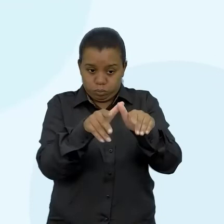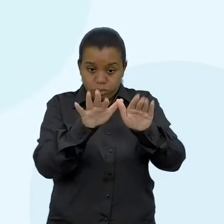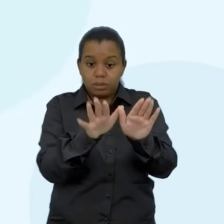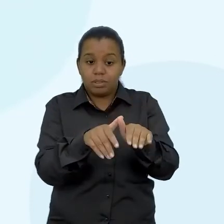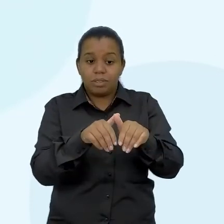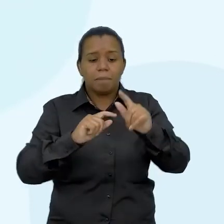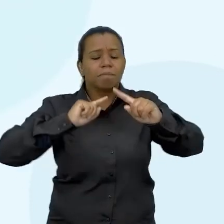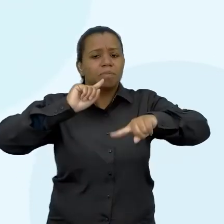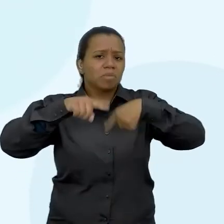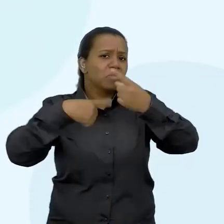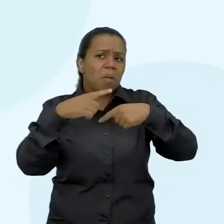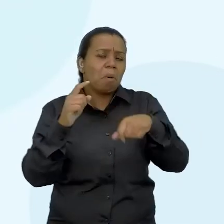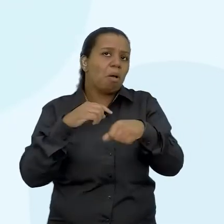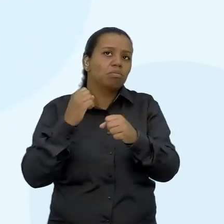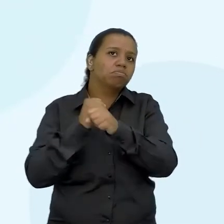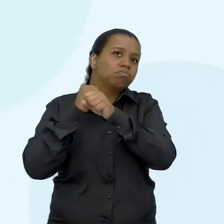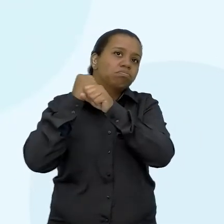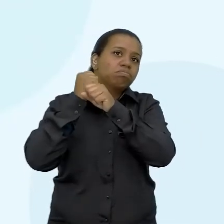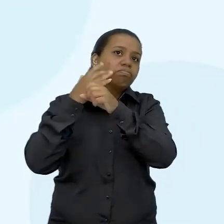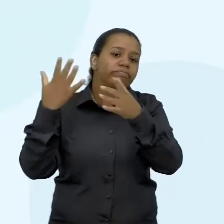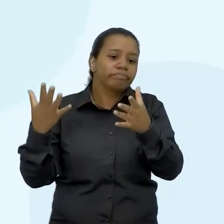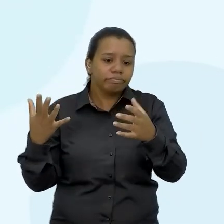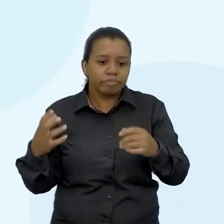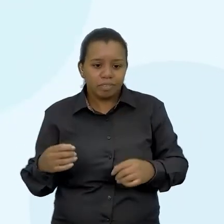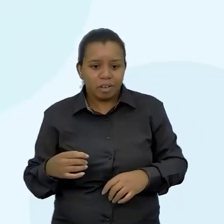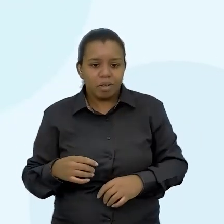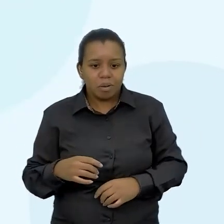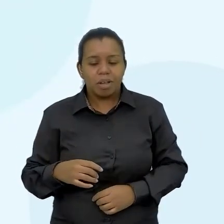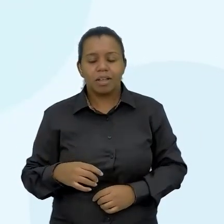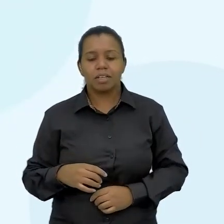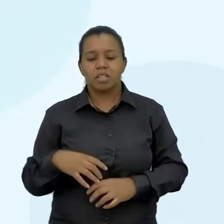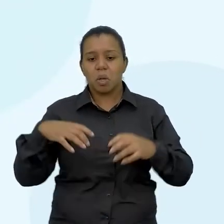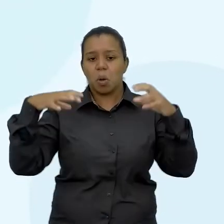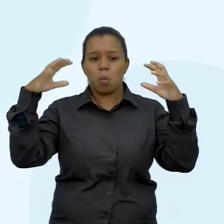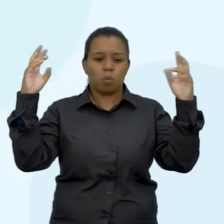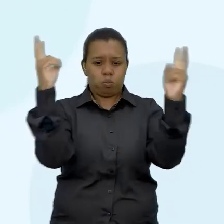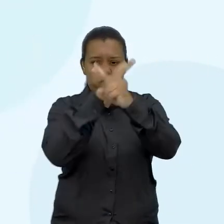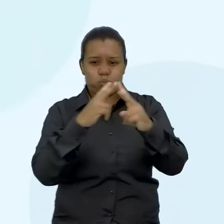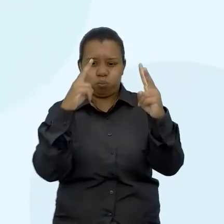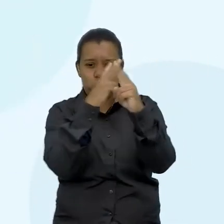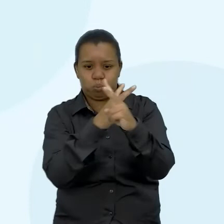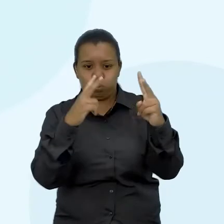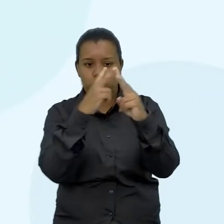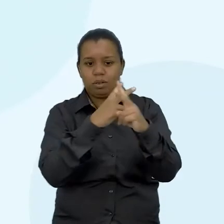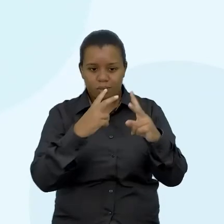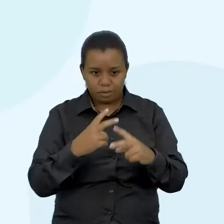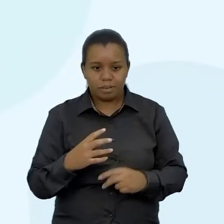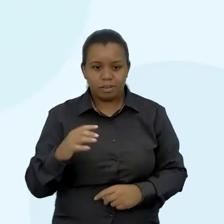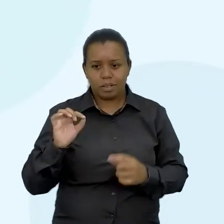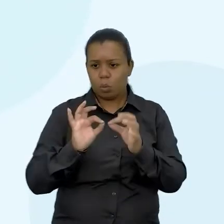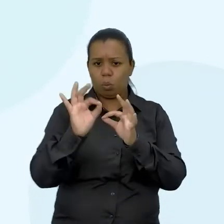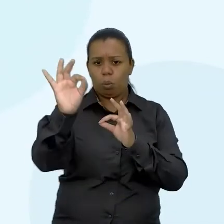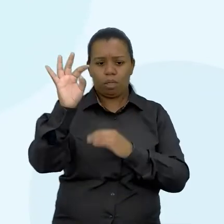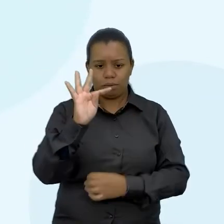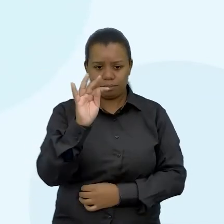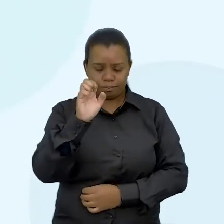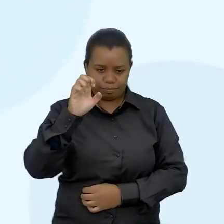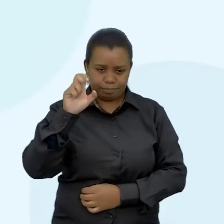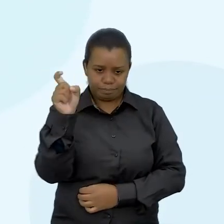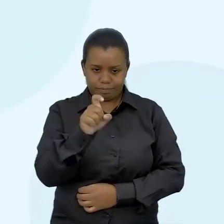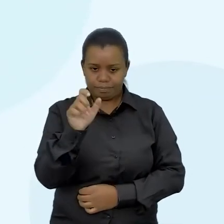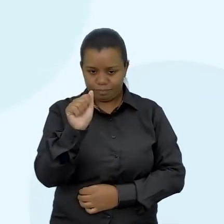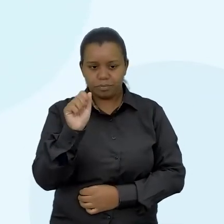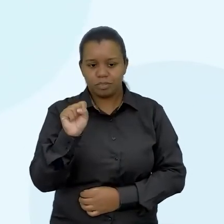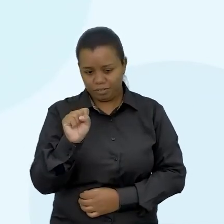tempos depois um tornado no Texas, que é palavras aí de Edward Lorenz, que tem essa questão aí da teoria do caos aí,